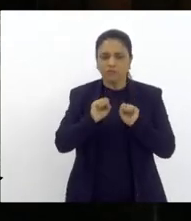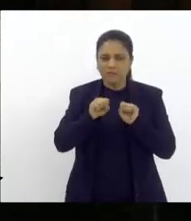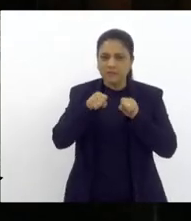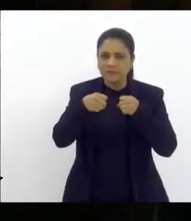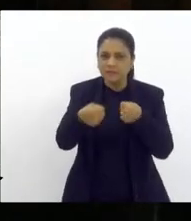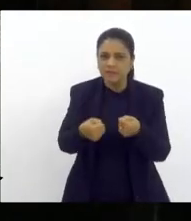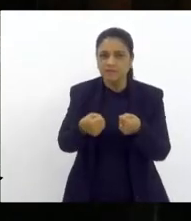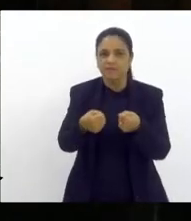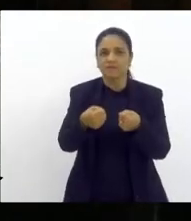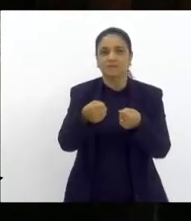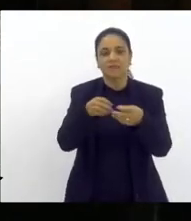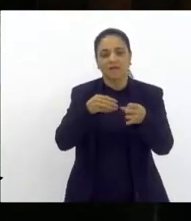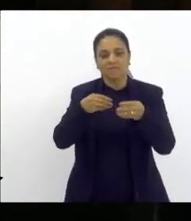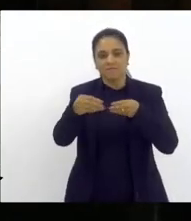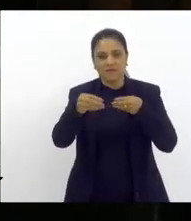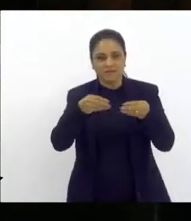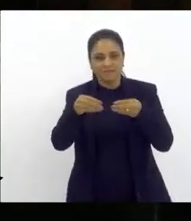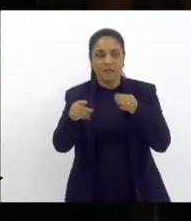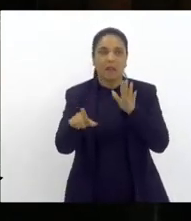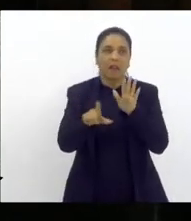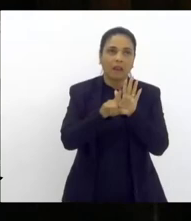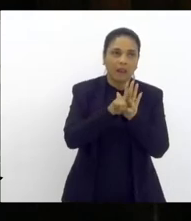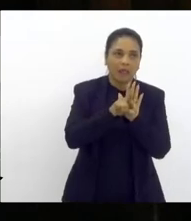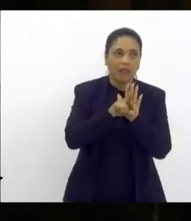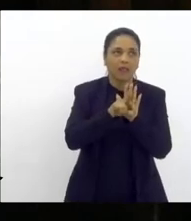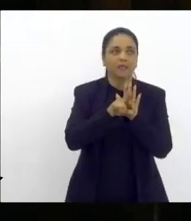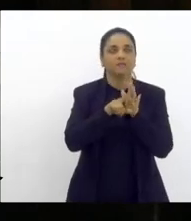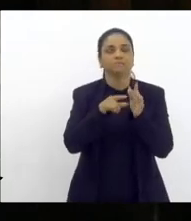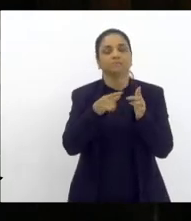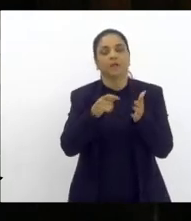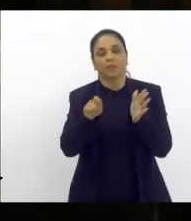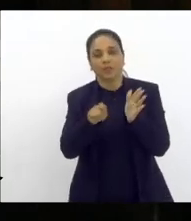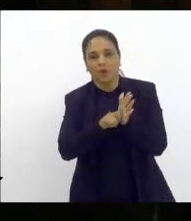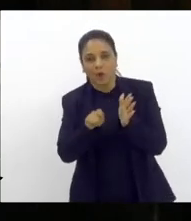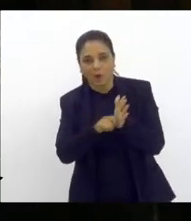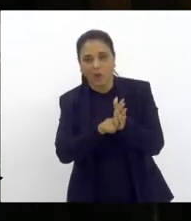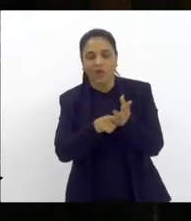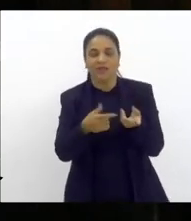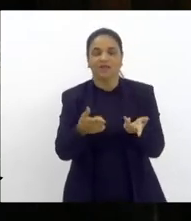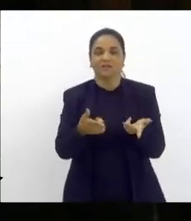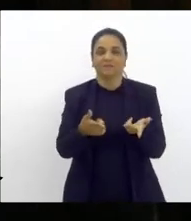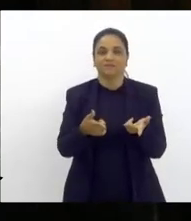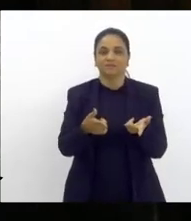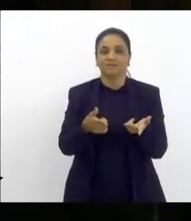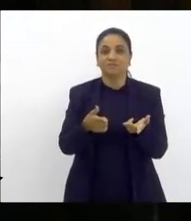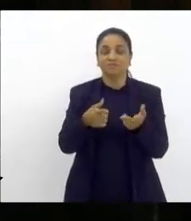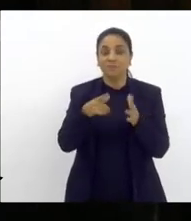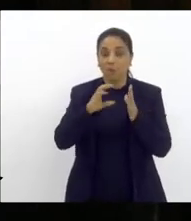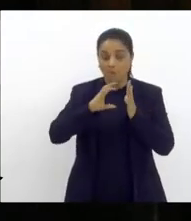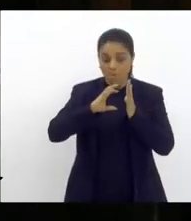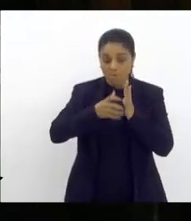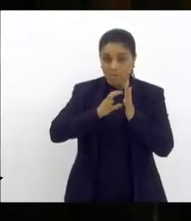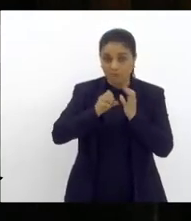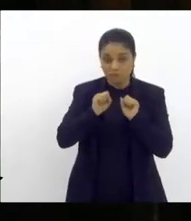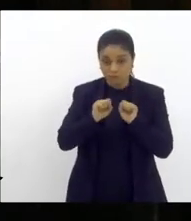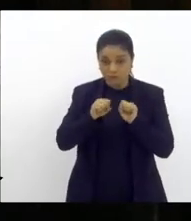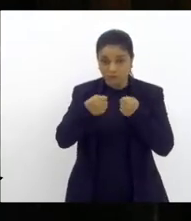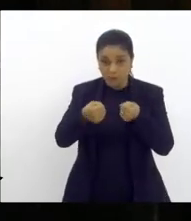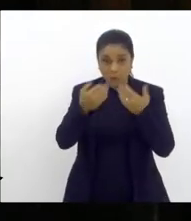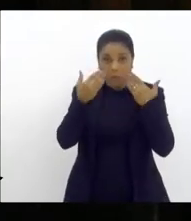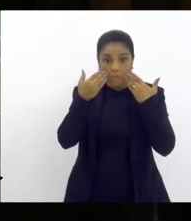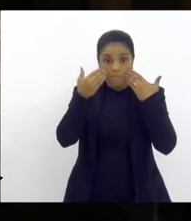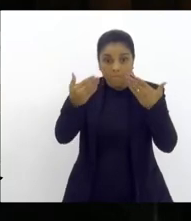da flexibilização da Lei anti drogas é um partido que chegou o displante de defender em